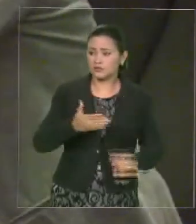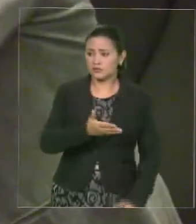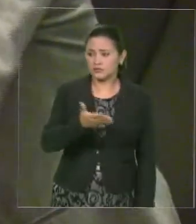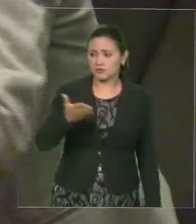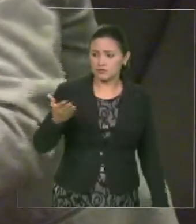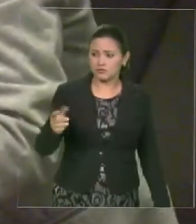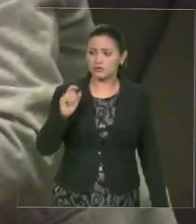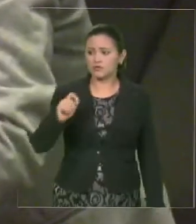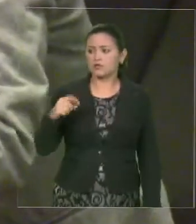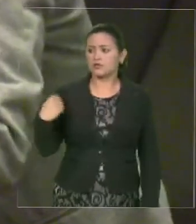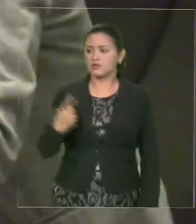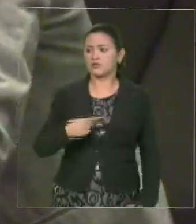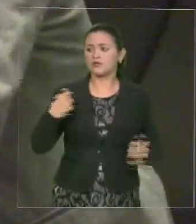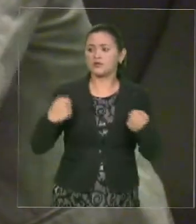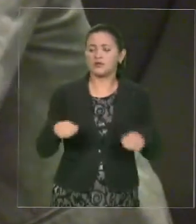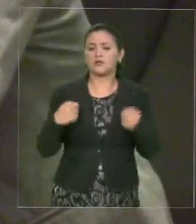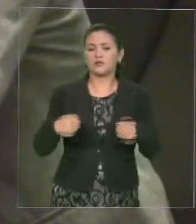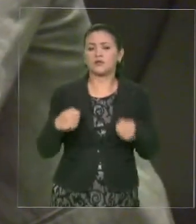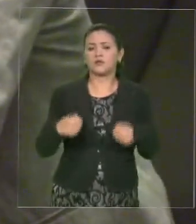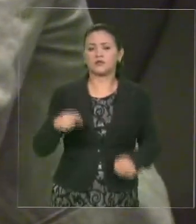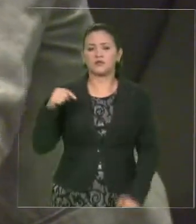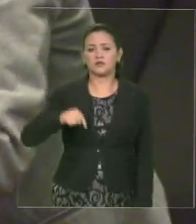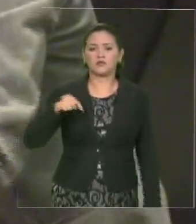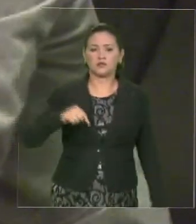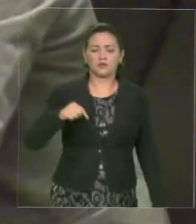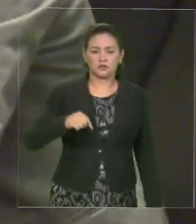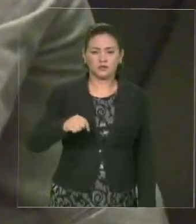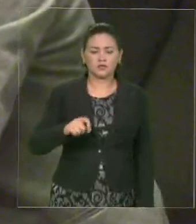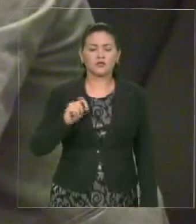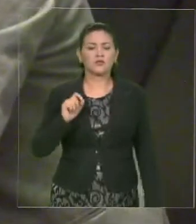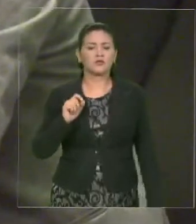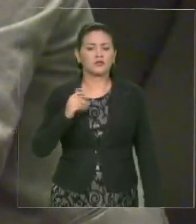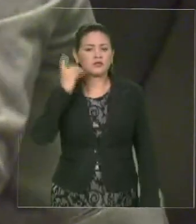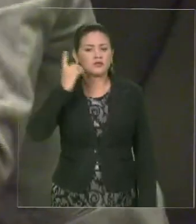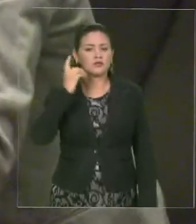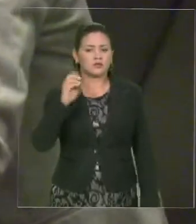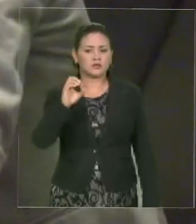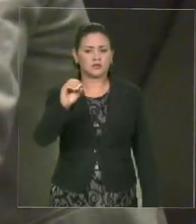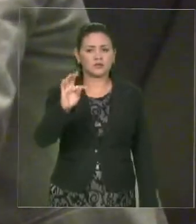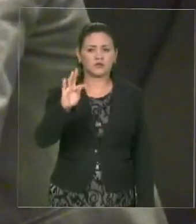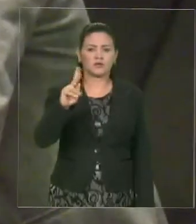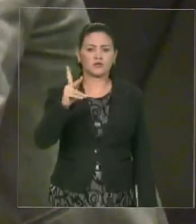nós precisamos aqui, presidente Otelino, líder do governo,